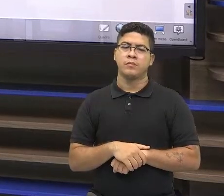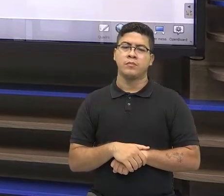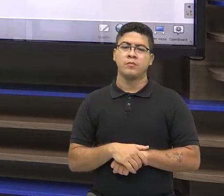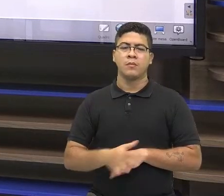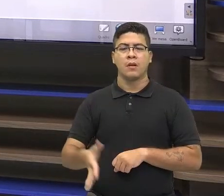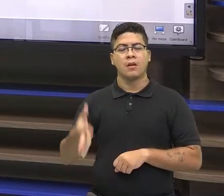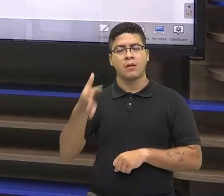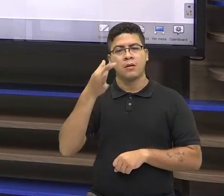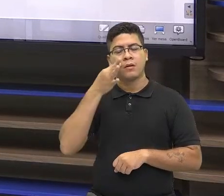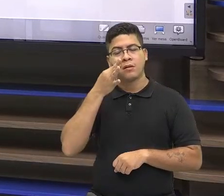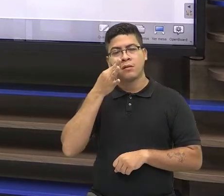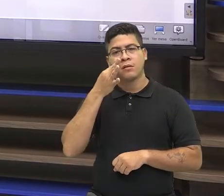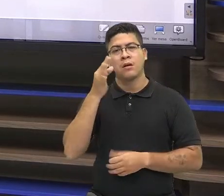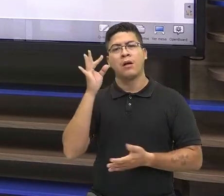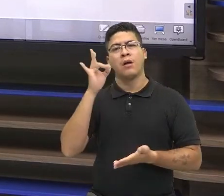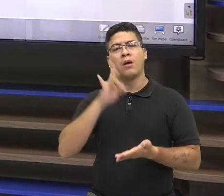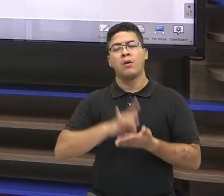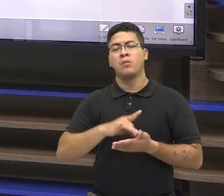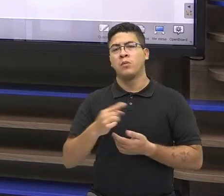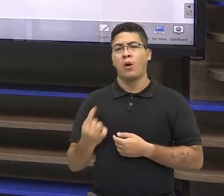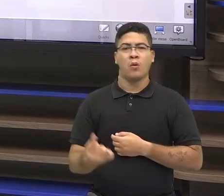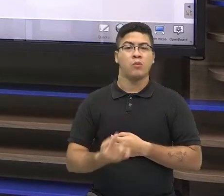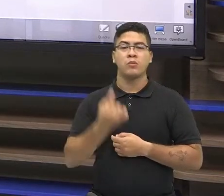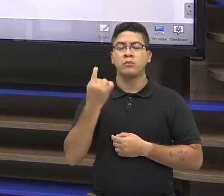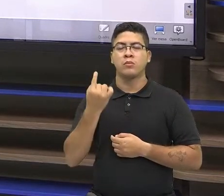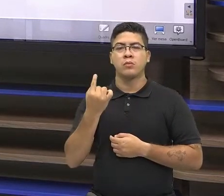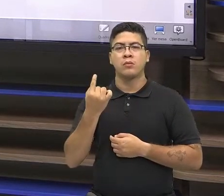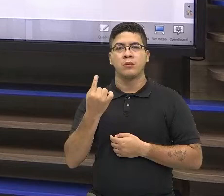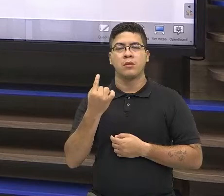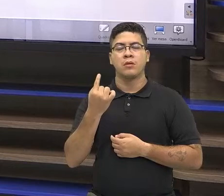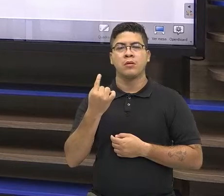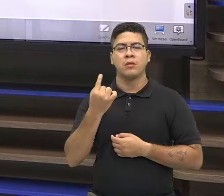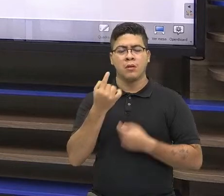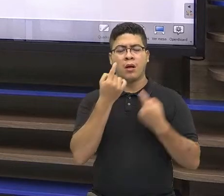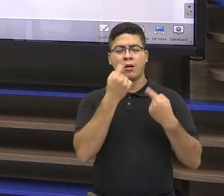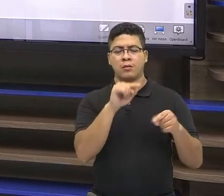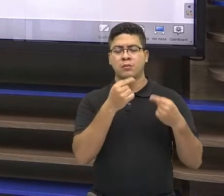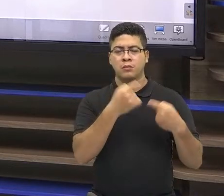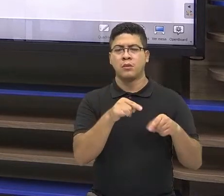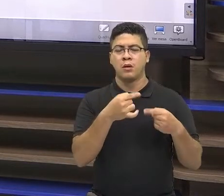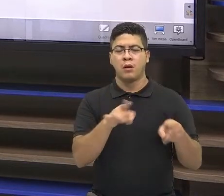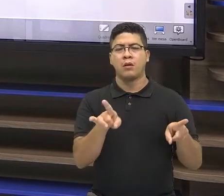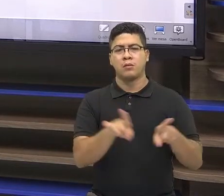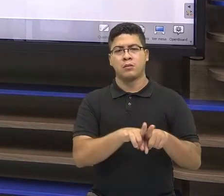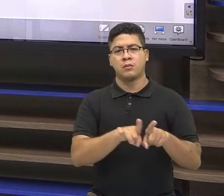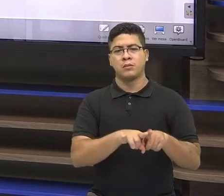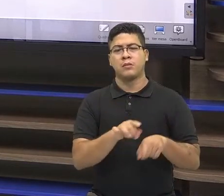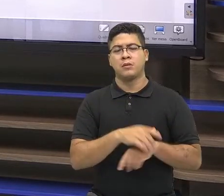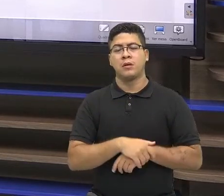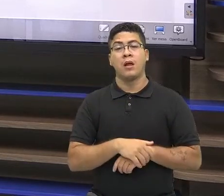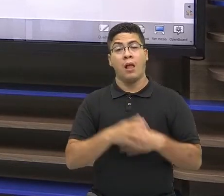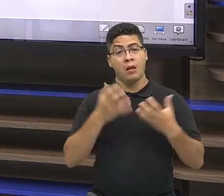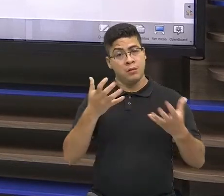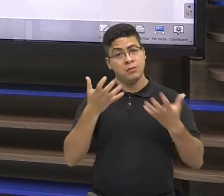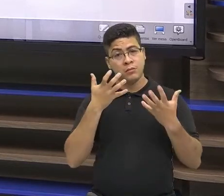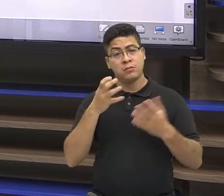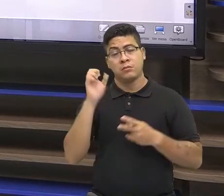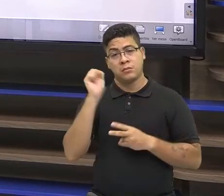Presença de originalidade e espírito crítico. Né? Eles queriam, né,